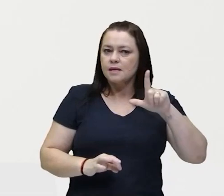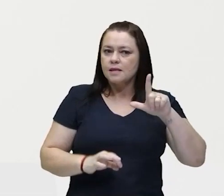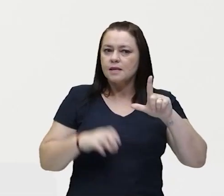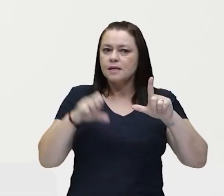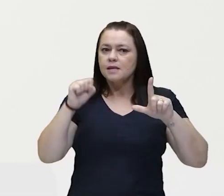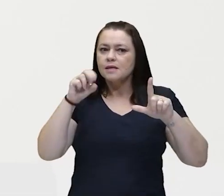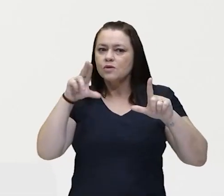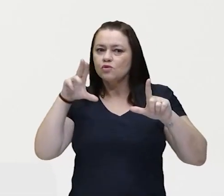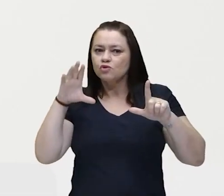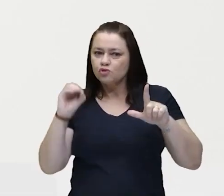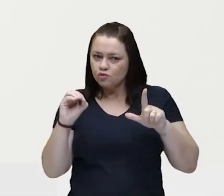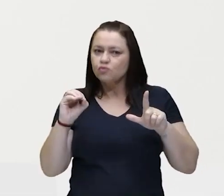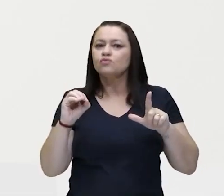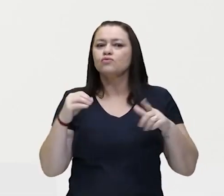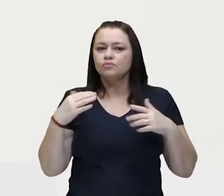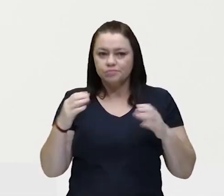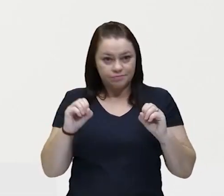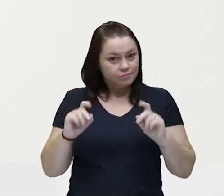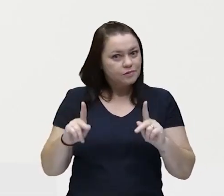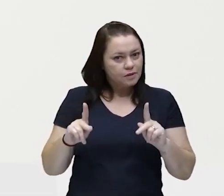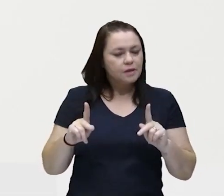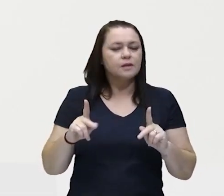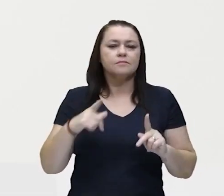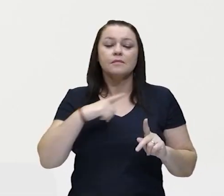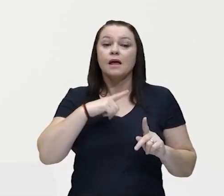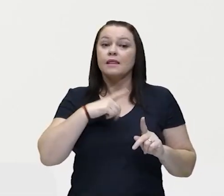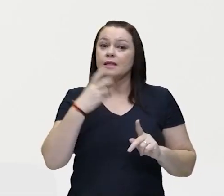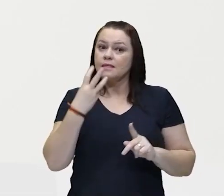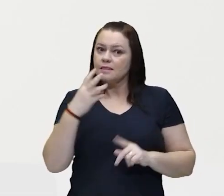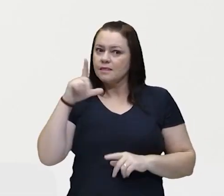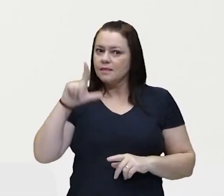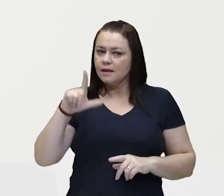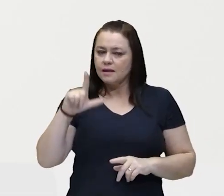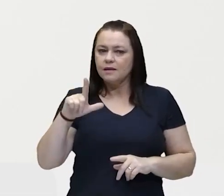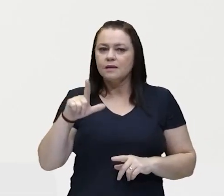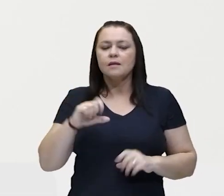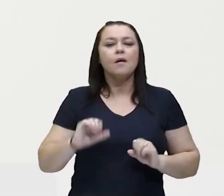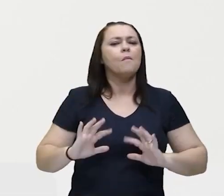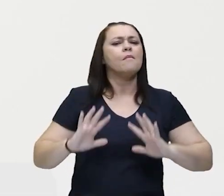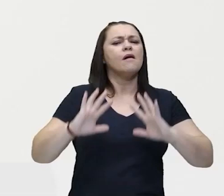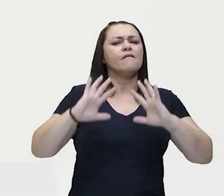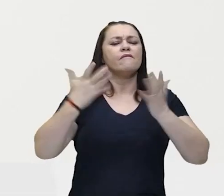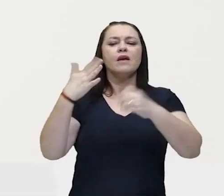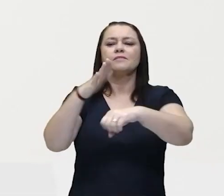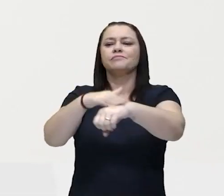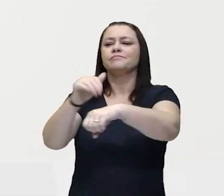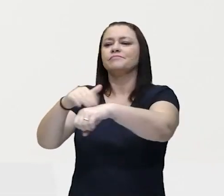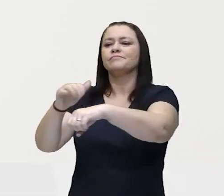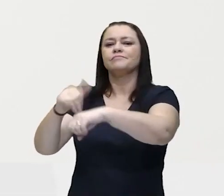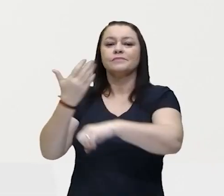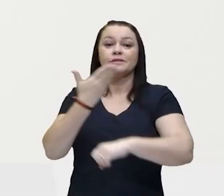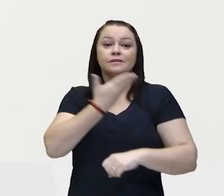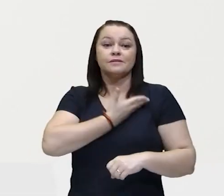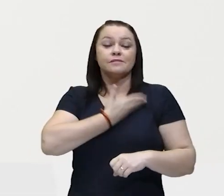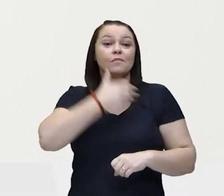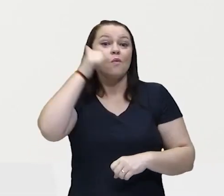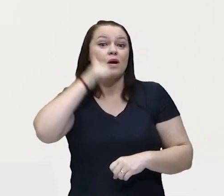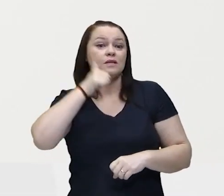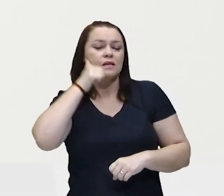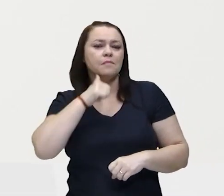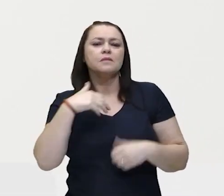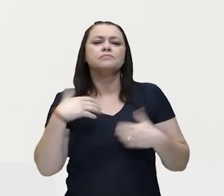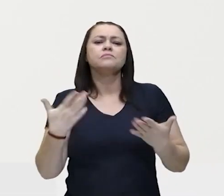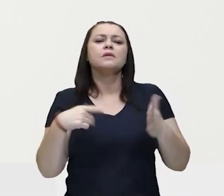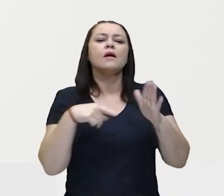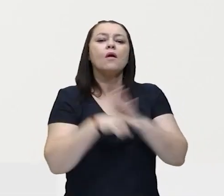suco. Tá certo? 3 litros de suco. Para uma festinha com suas amigas. O que se pergunta? Qual